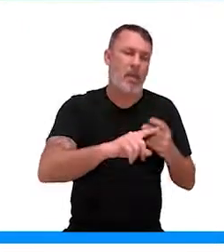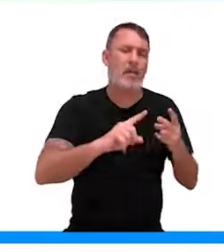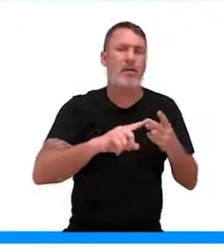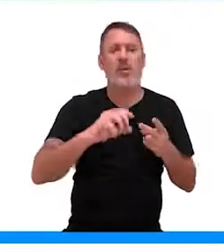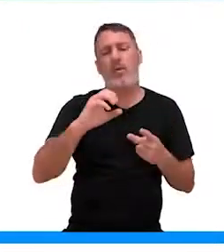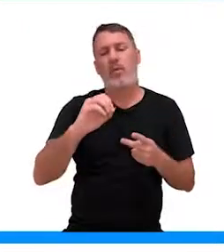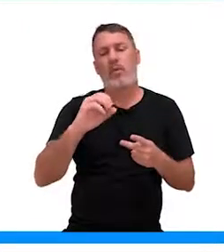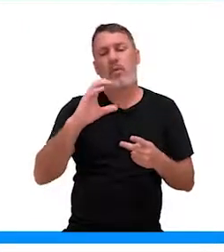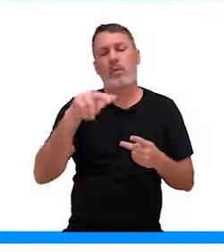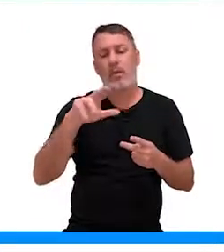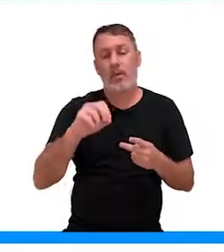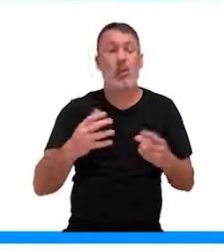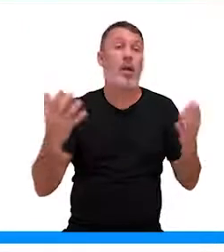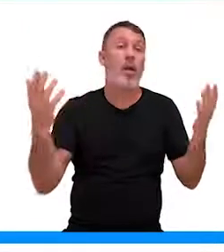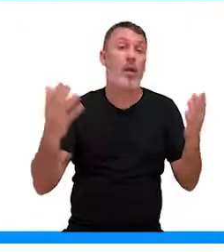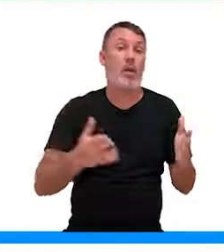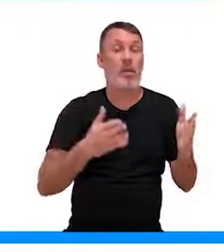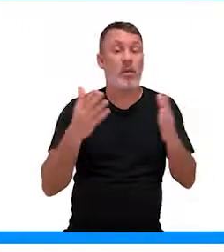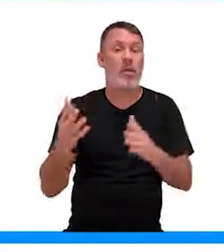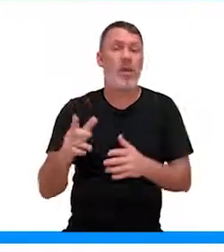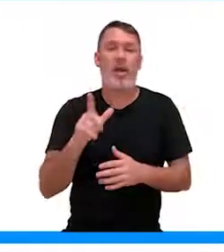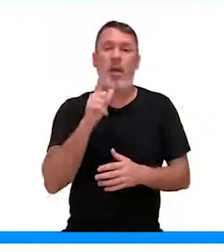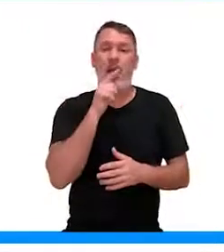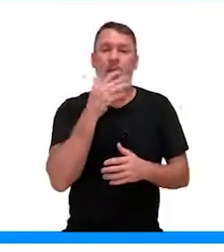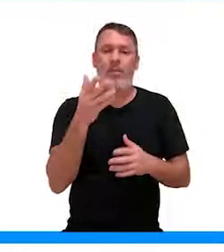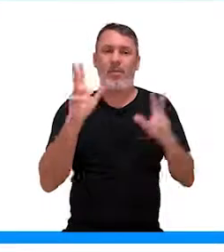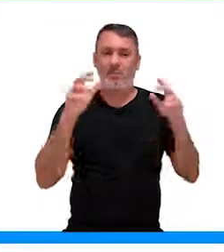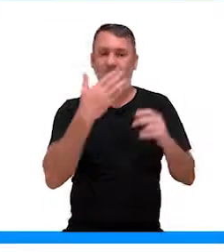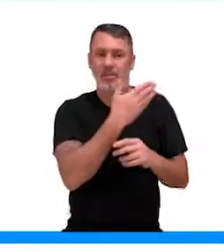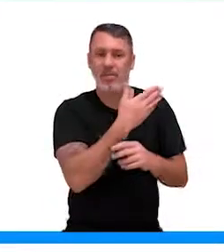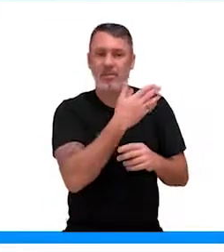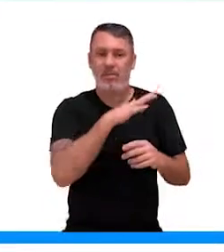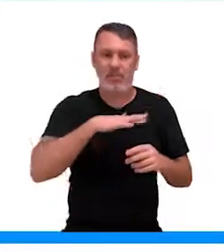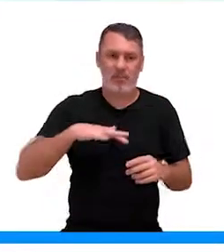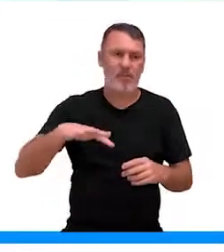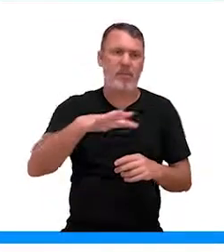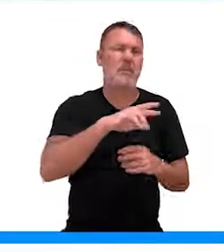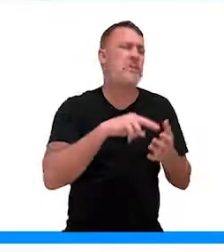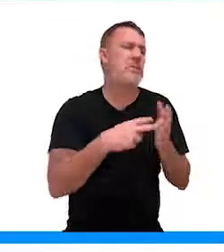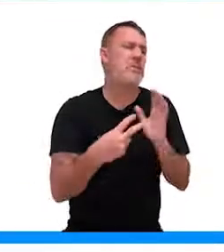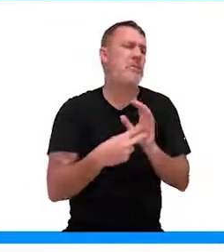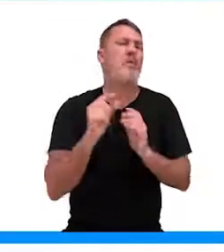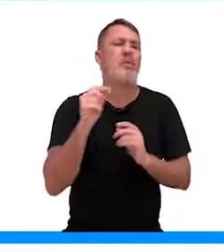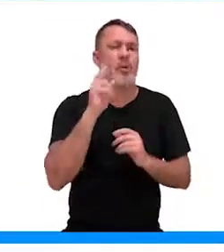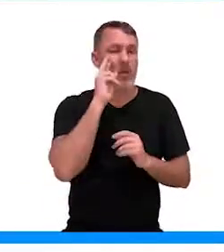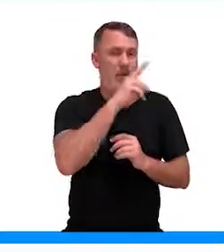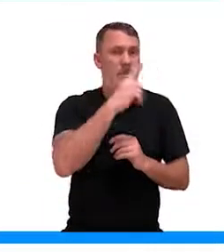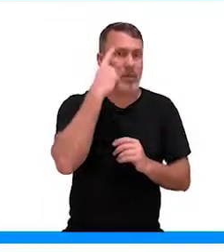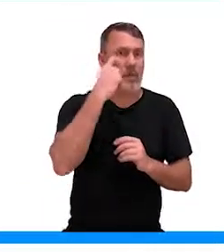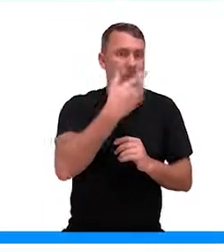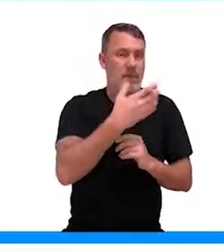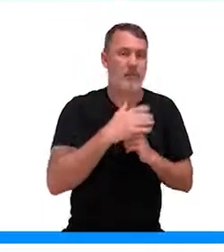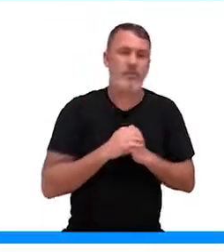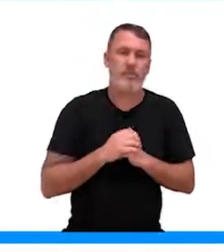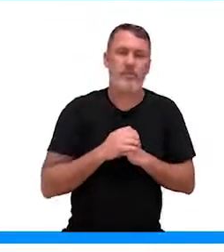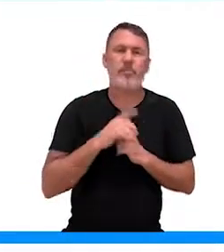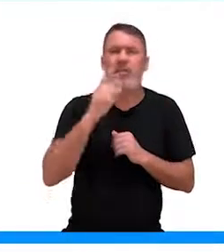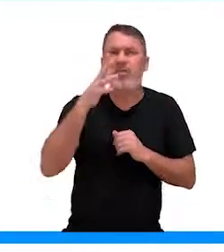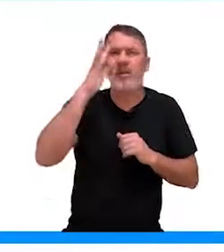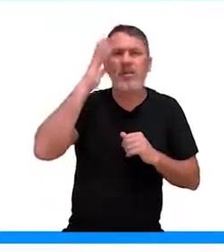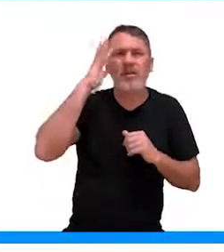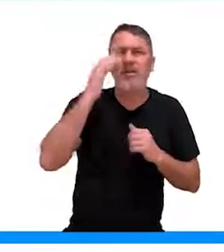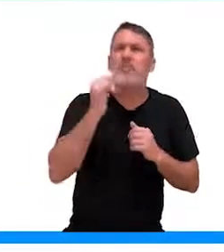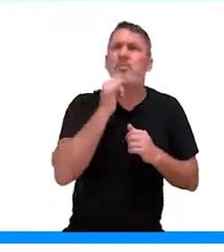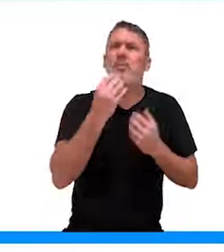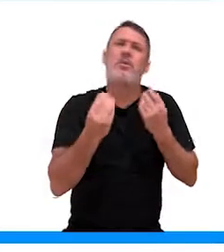vamos aqui, né, restabelecer aqui o nosso foco na parte de águas continentais. Mas, olha só que interessante. Já parou para pensar